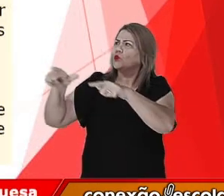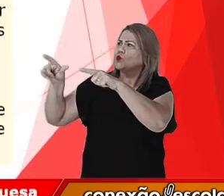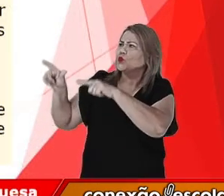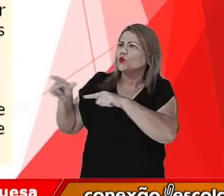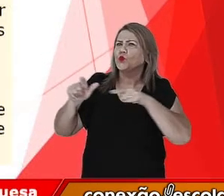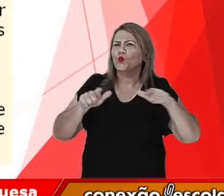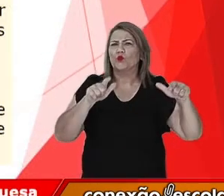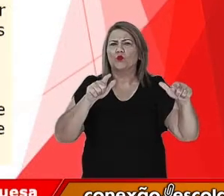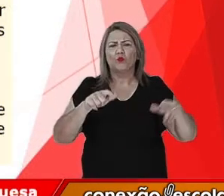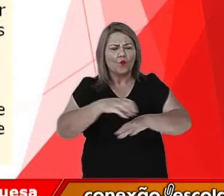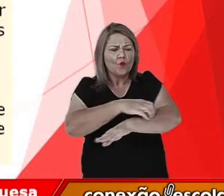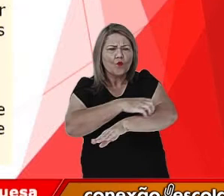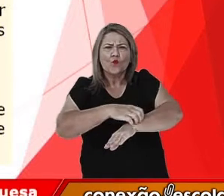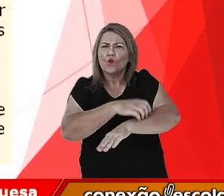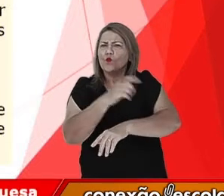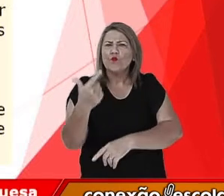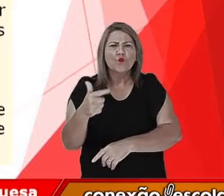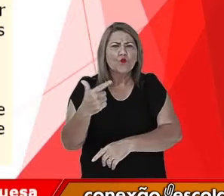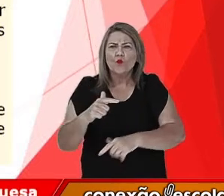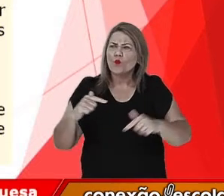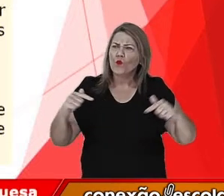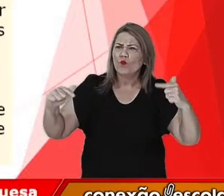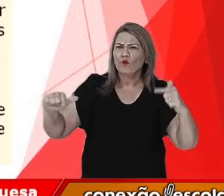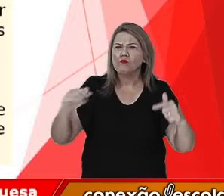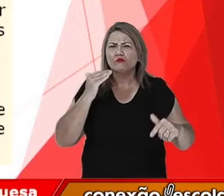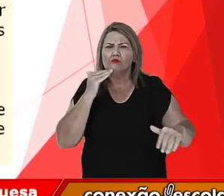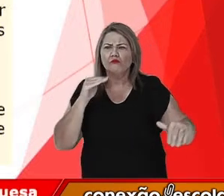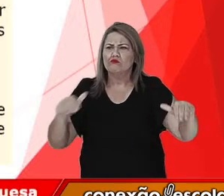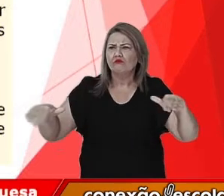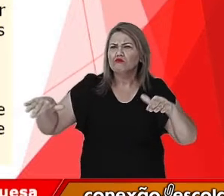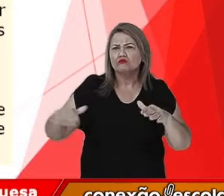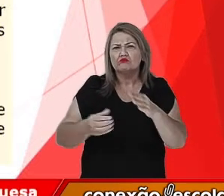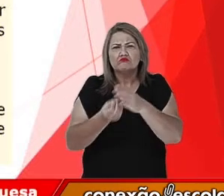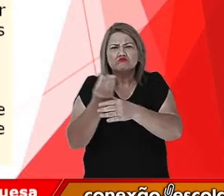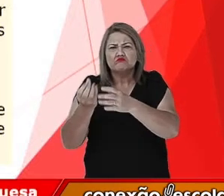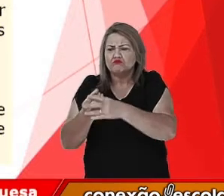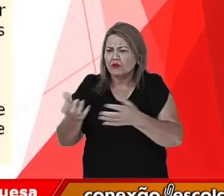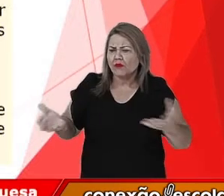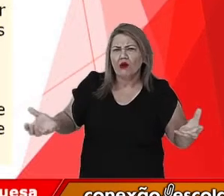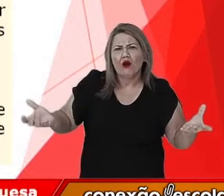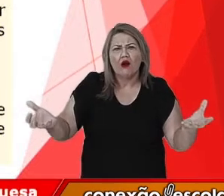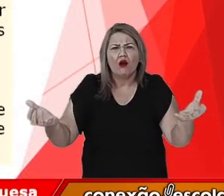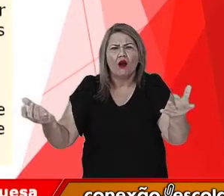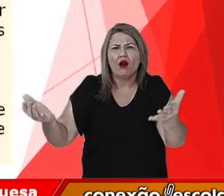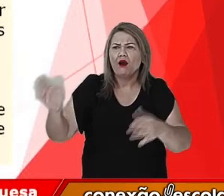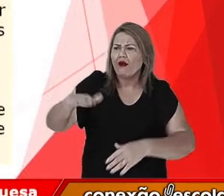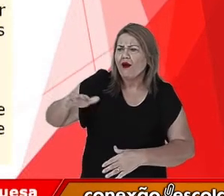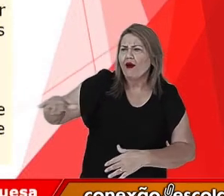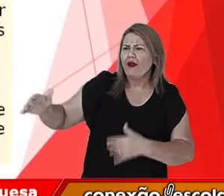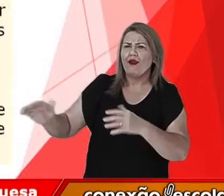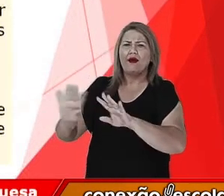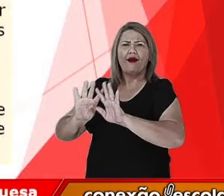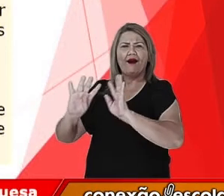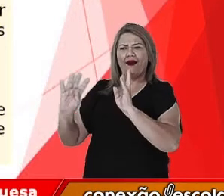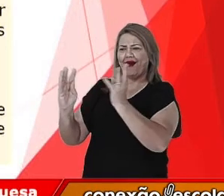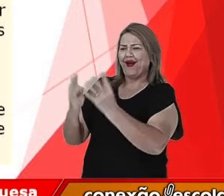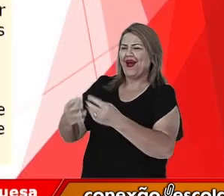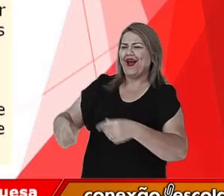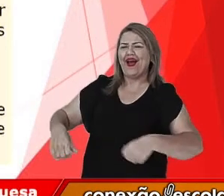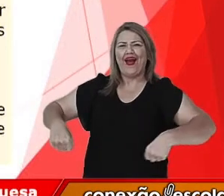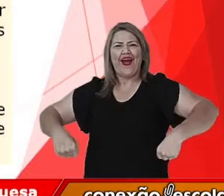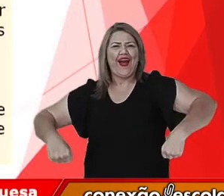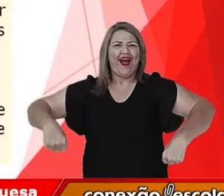sem calçamento, coberta aqui e ali por um mato rasteiro, algumas crianças brincavam de roda. A